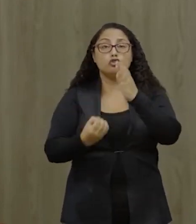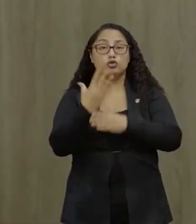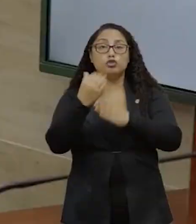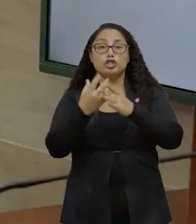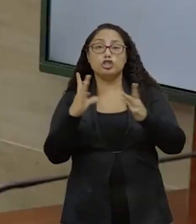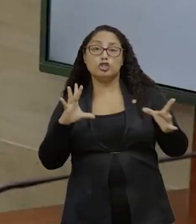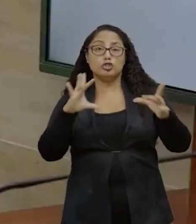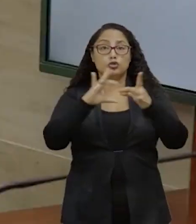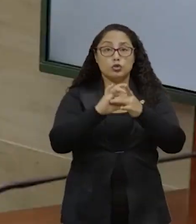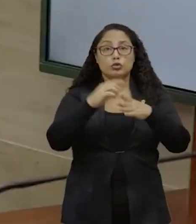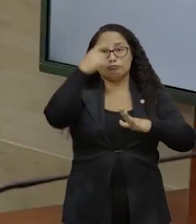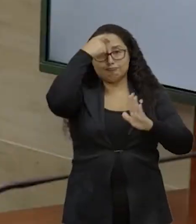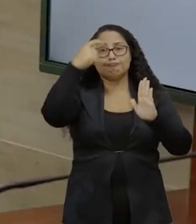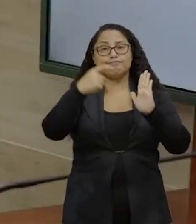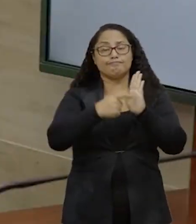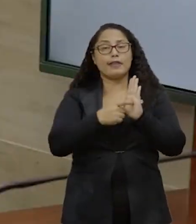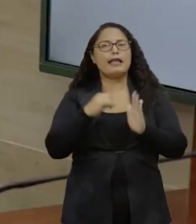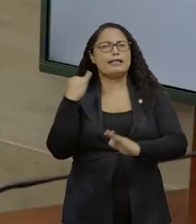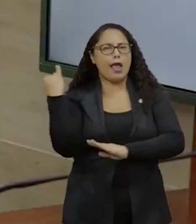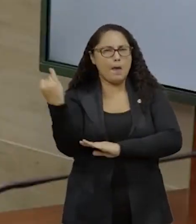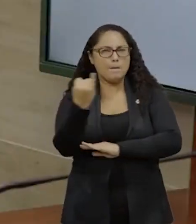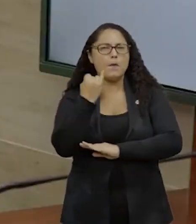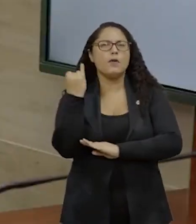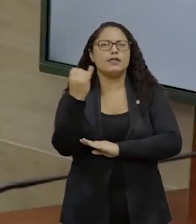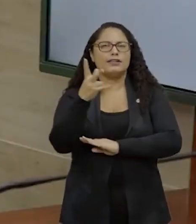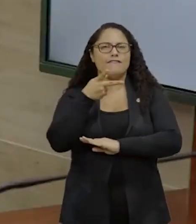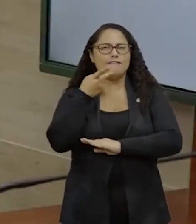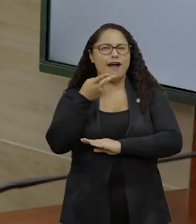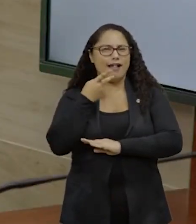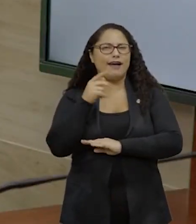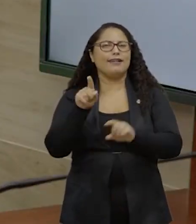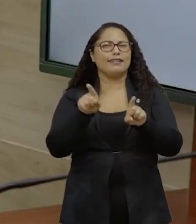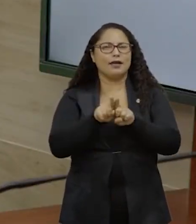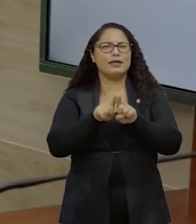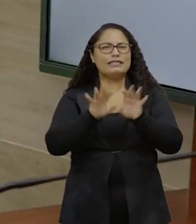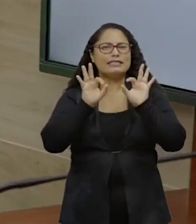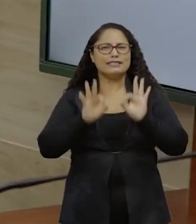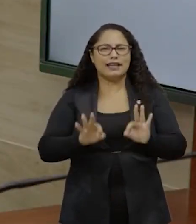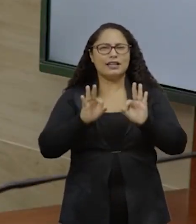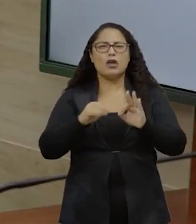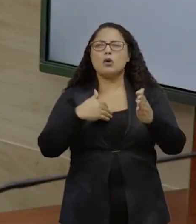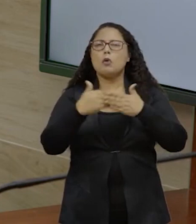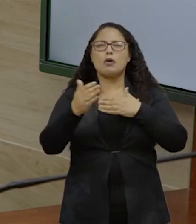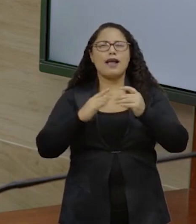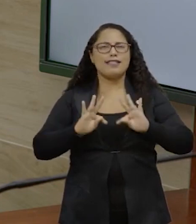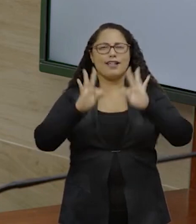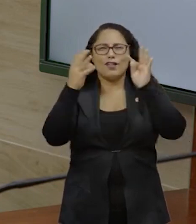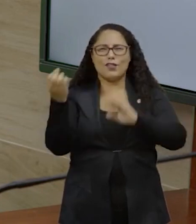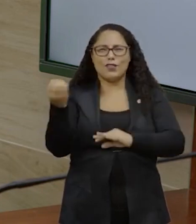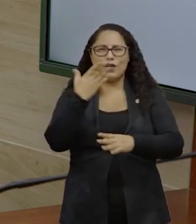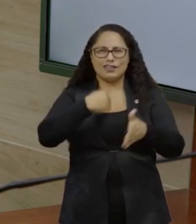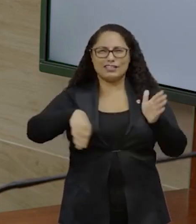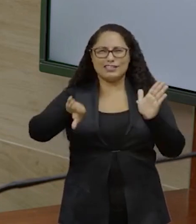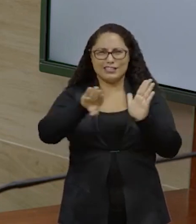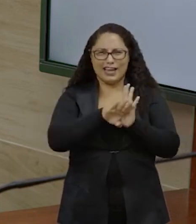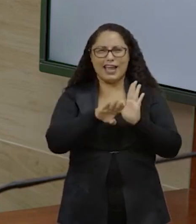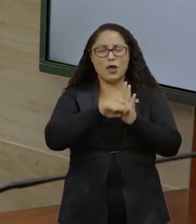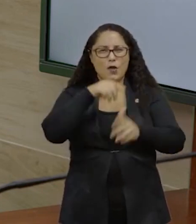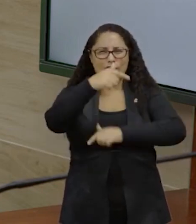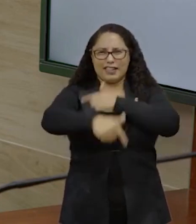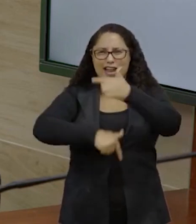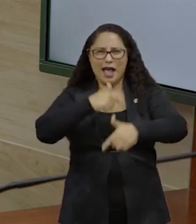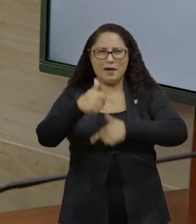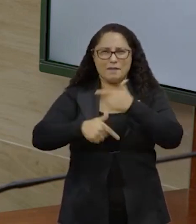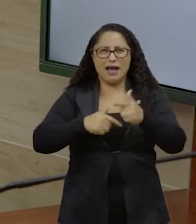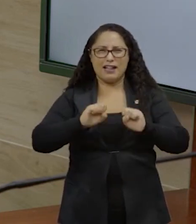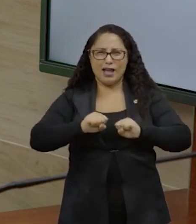com elas? Não, isso é importante falar, né? Com certeza, né? Qualquer tecnologia nova que chega, o trabalho,